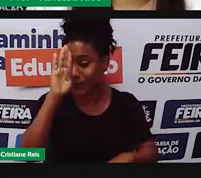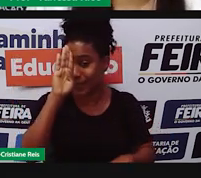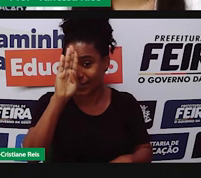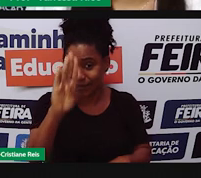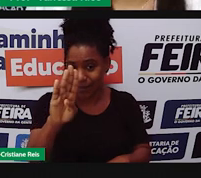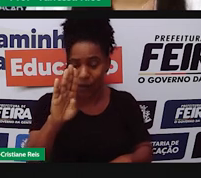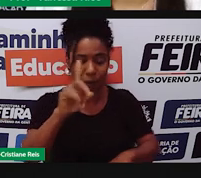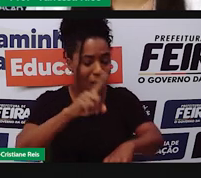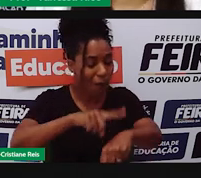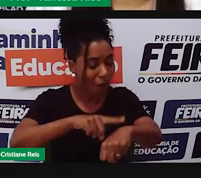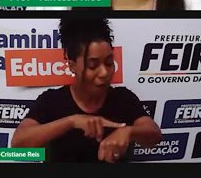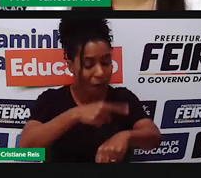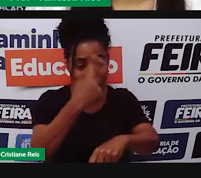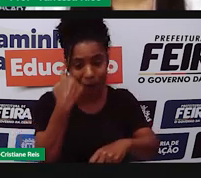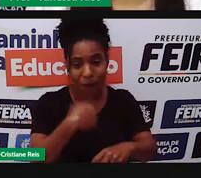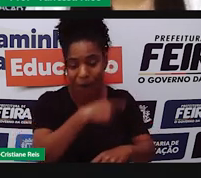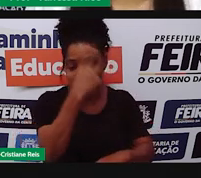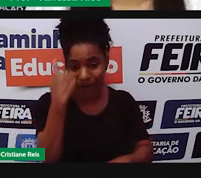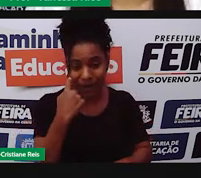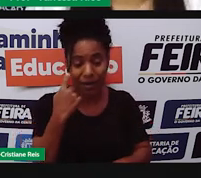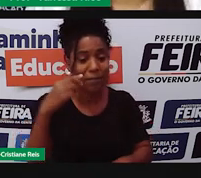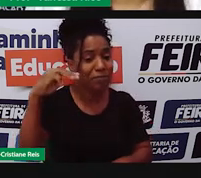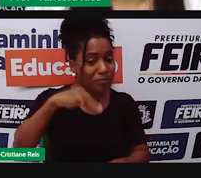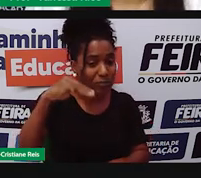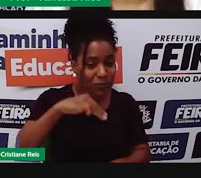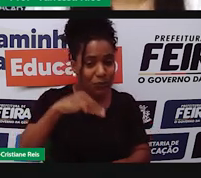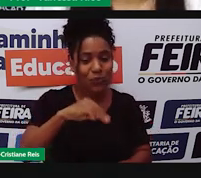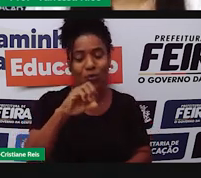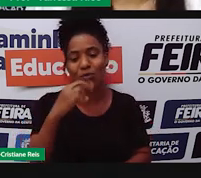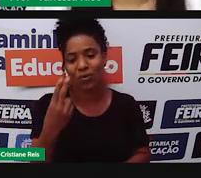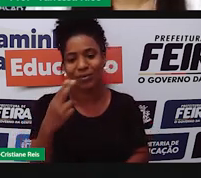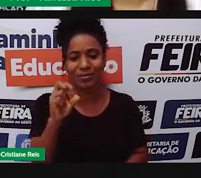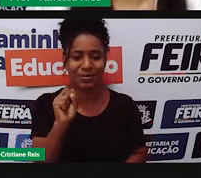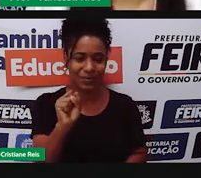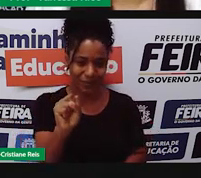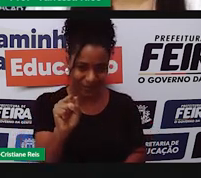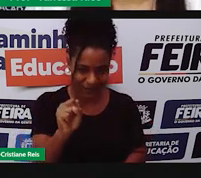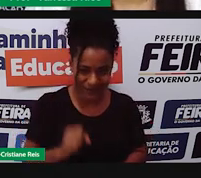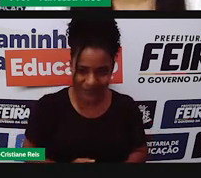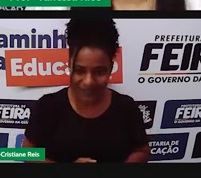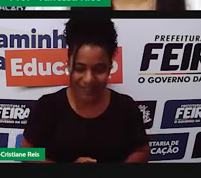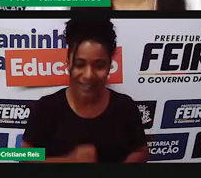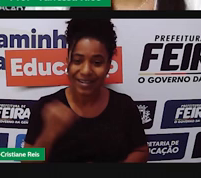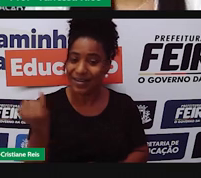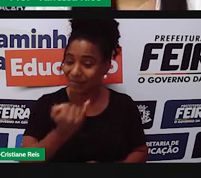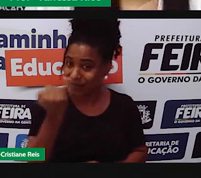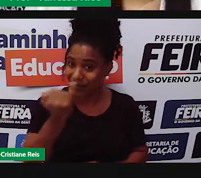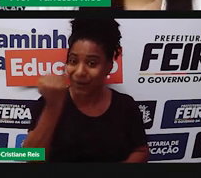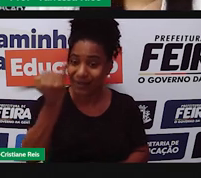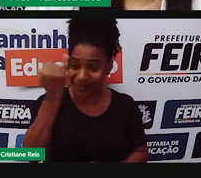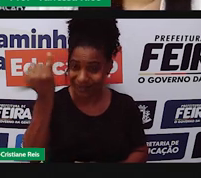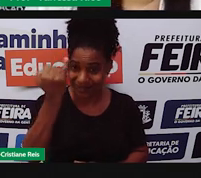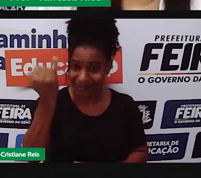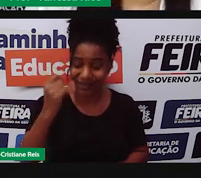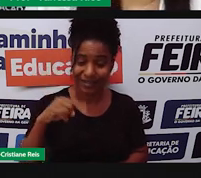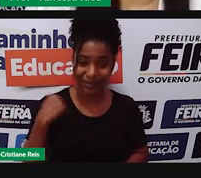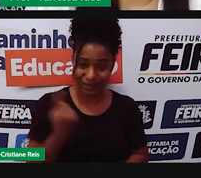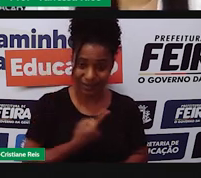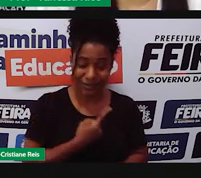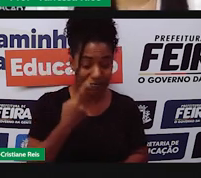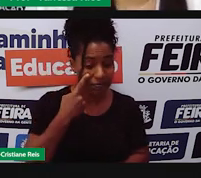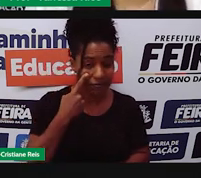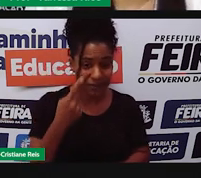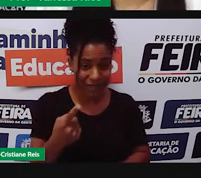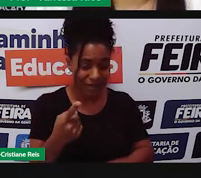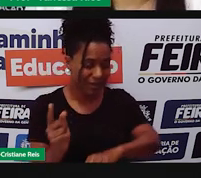em horas, em minutos e segundos. E aí é importante que tanto perceber que tanto no relógio